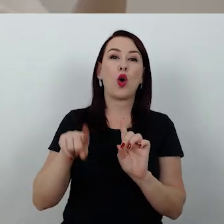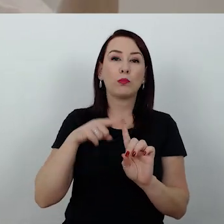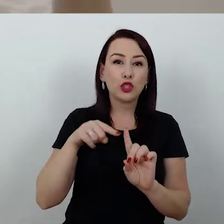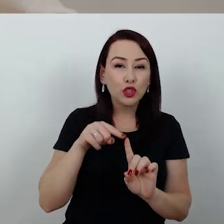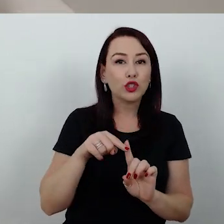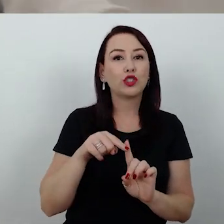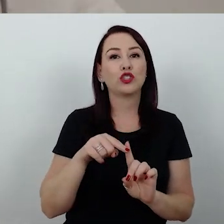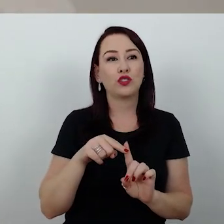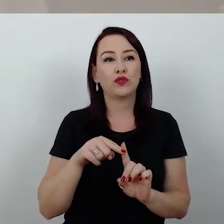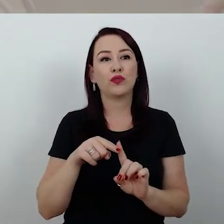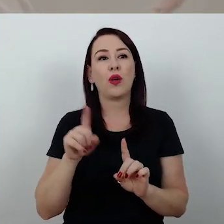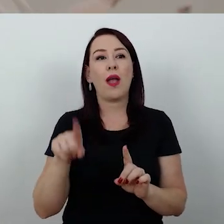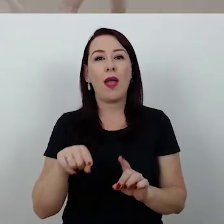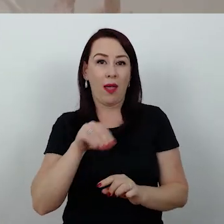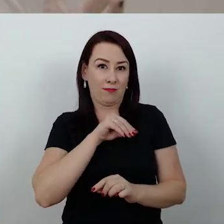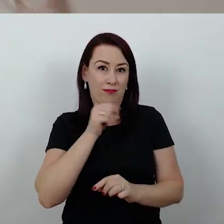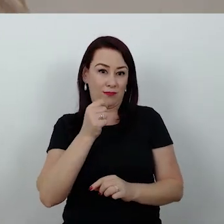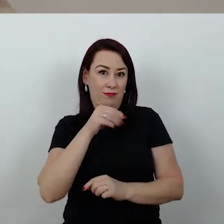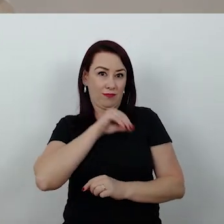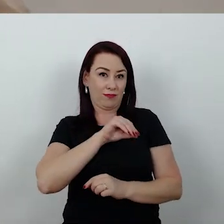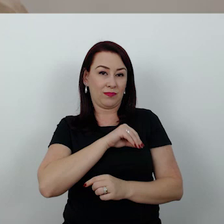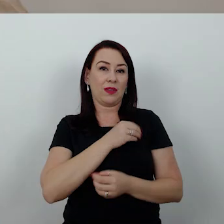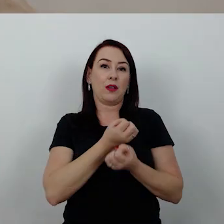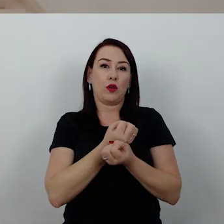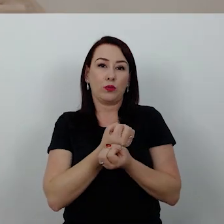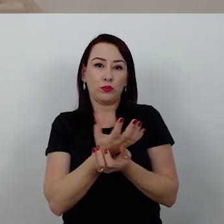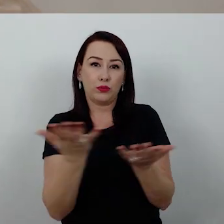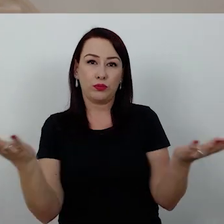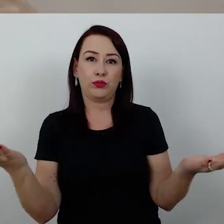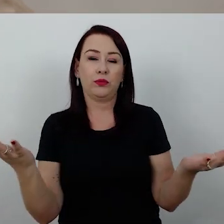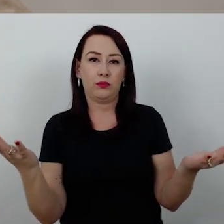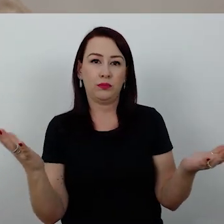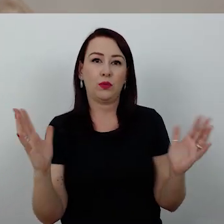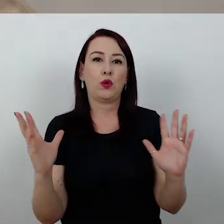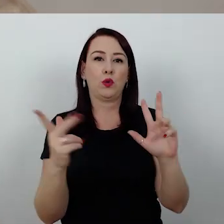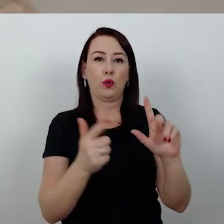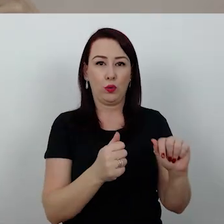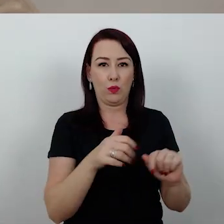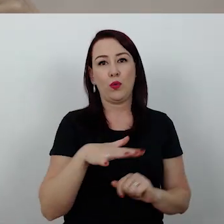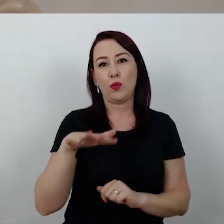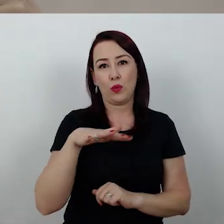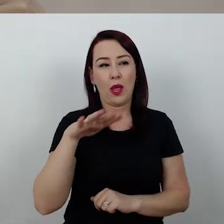propósito de uma distribuição de renda, né, dentro do setor da cadeia cultural.